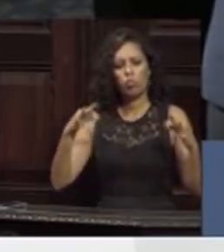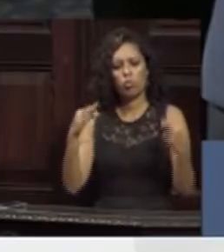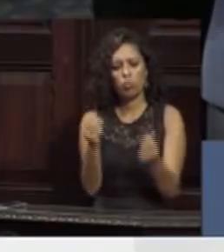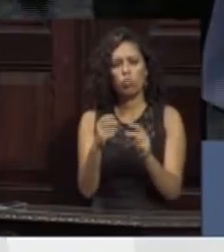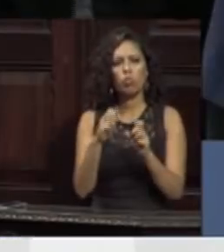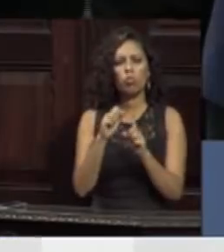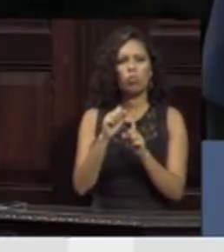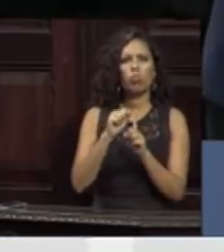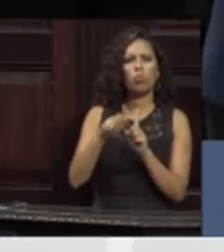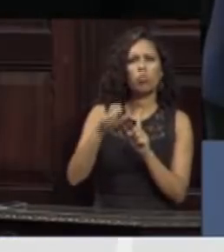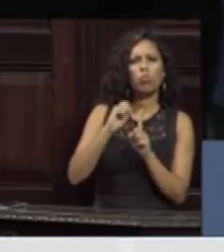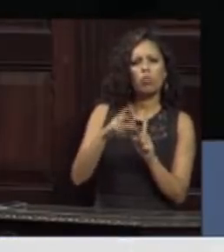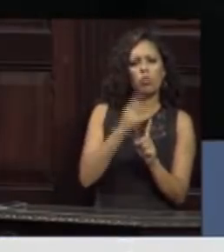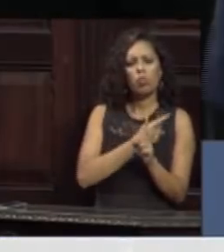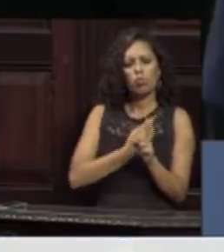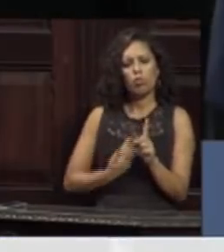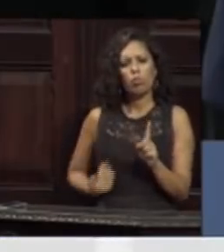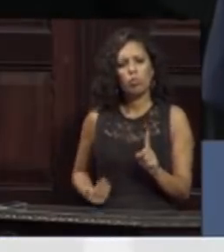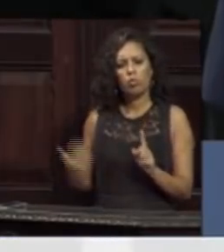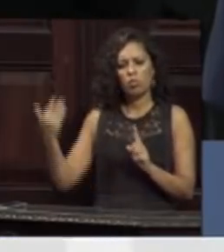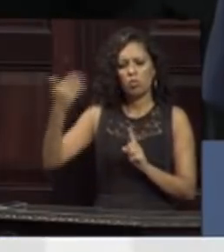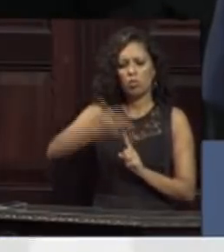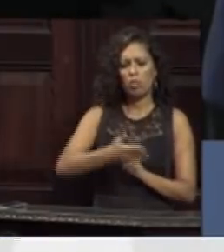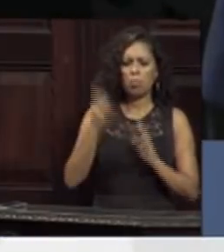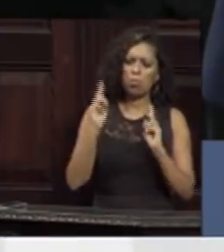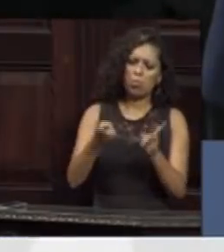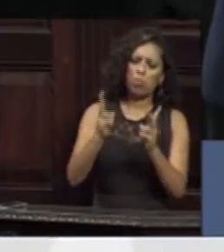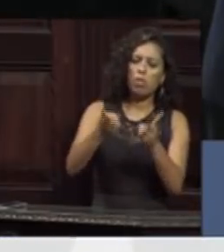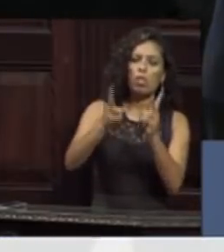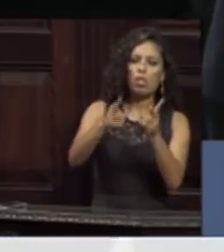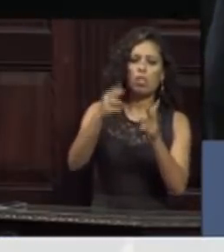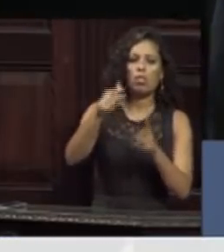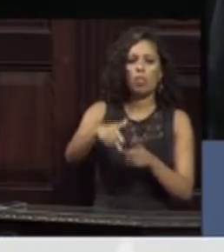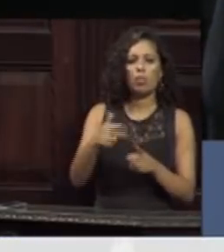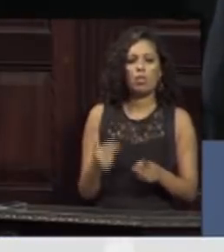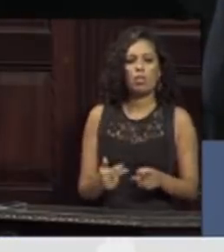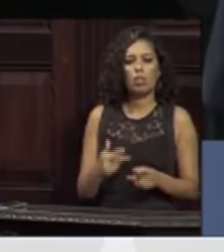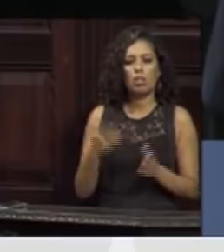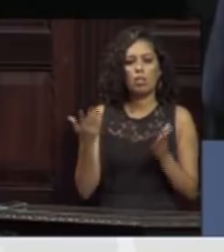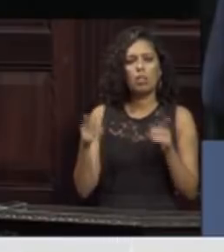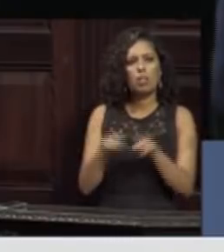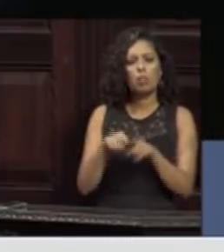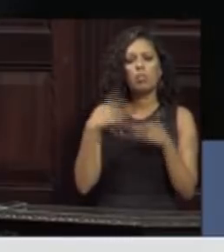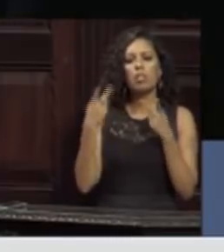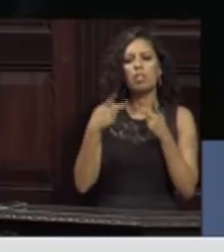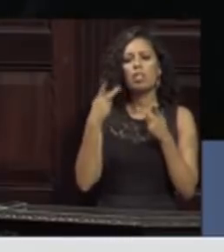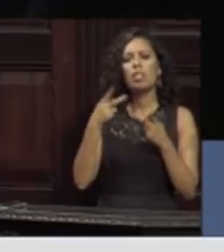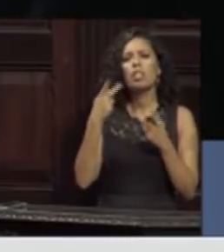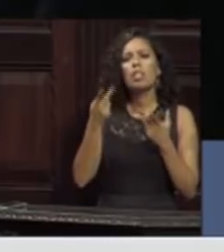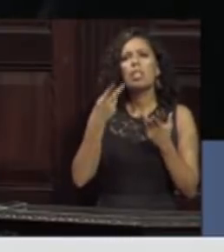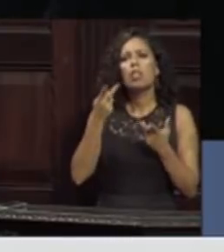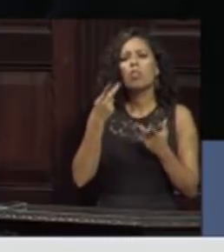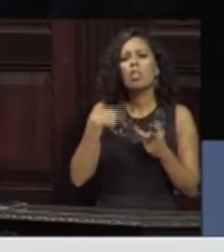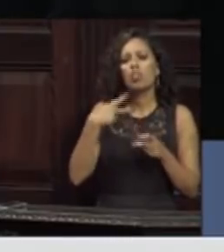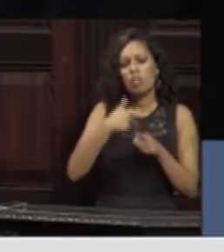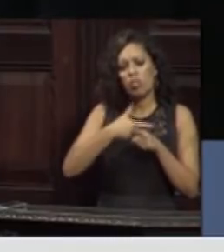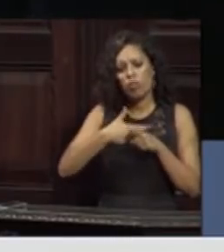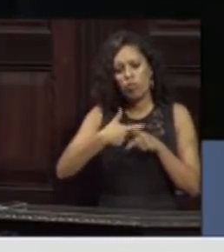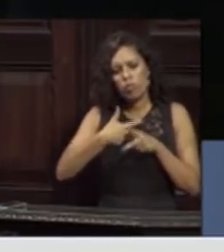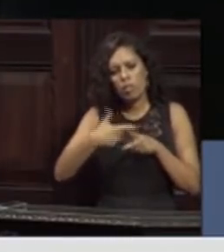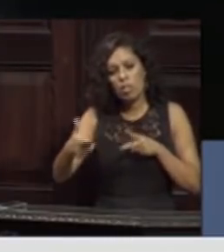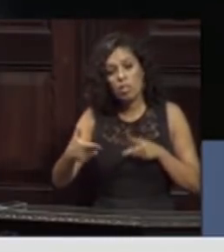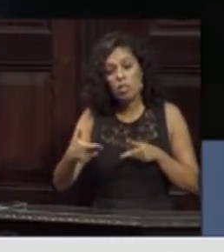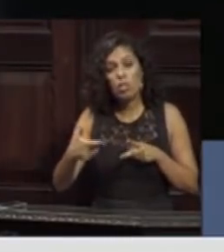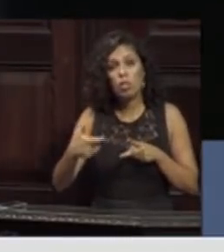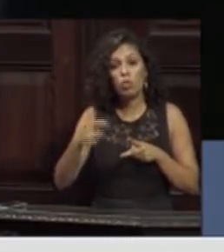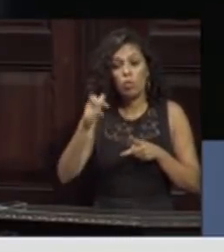Assembleia Legislativa, no Palácio do Governo. Dizer que essa vitória que vocês estão conquistando, ela é uma